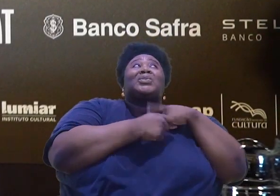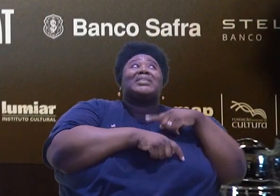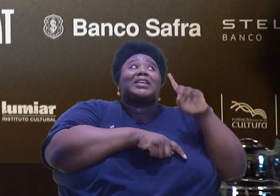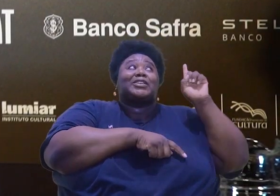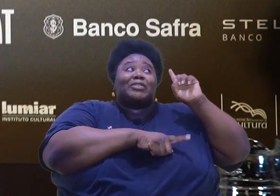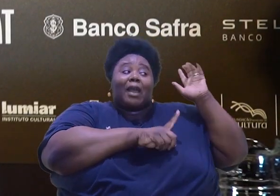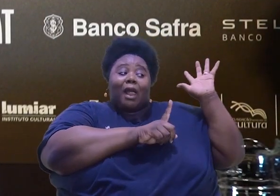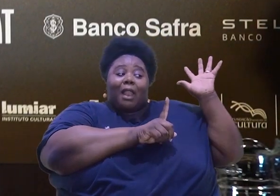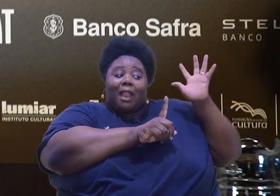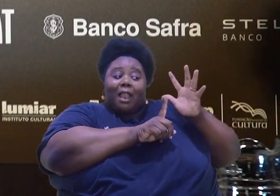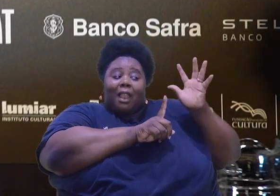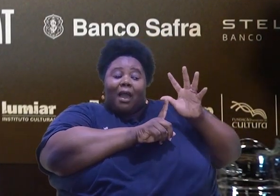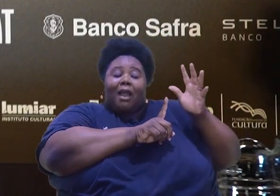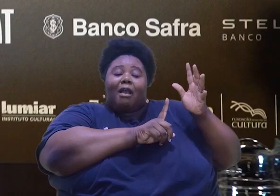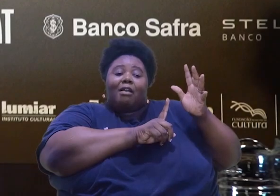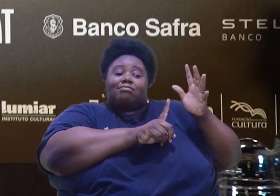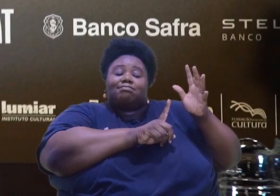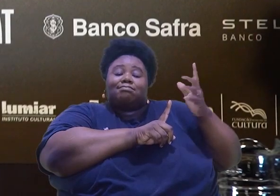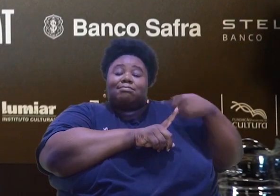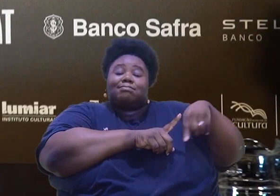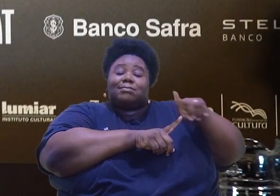sujeitos escravizados